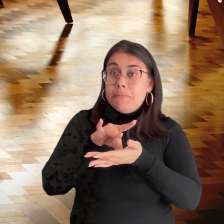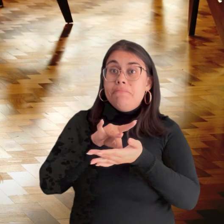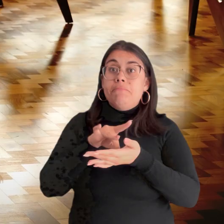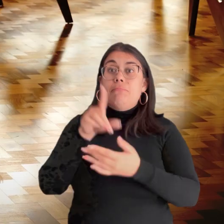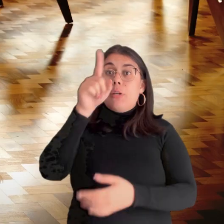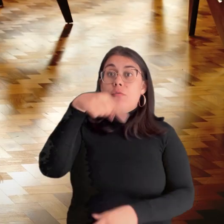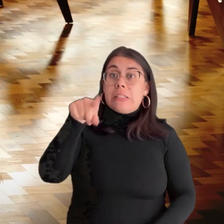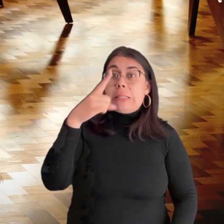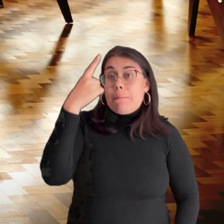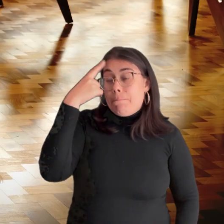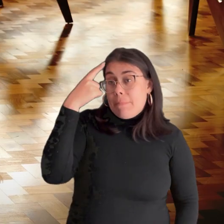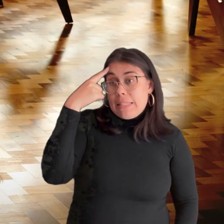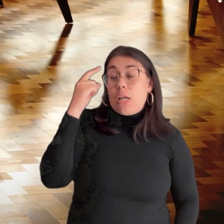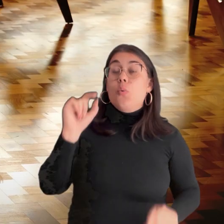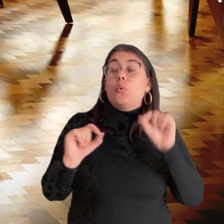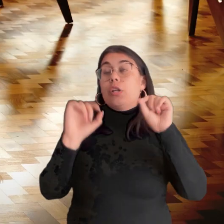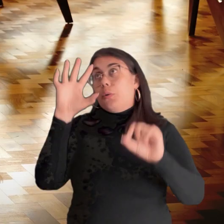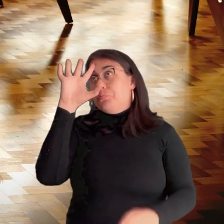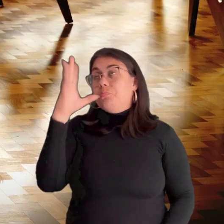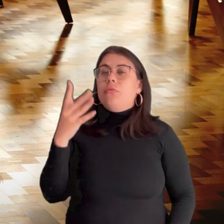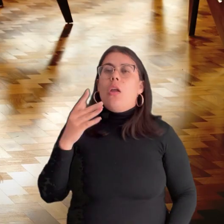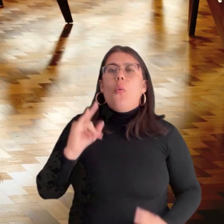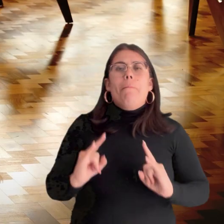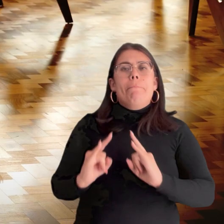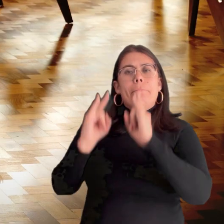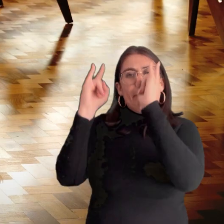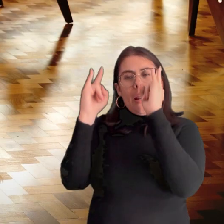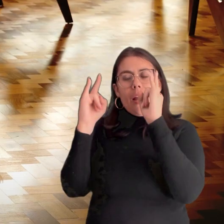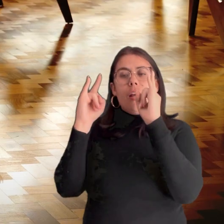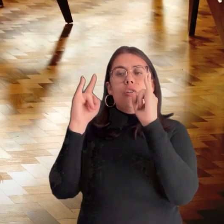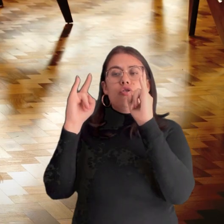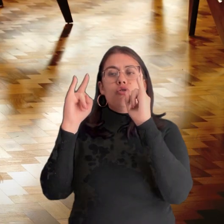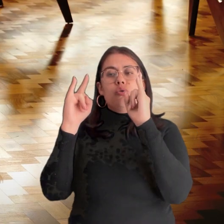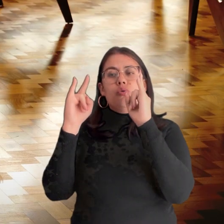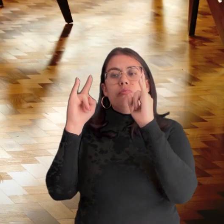o edifício Prudência nem tinha gradil na frente, era